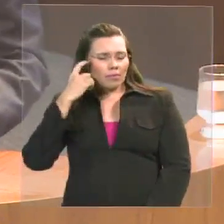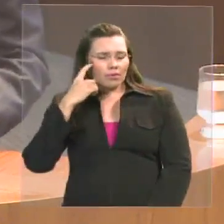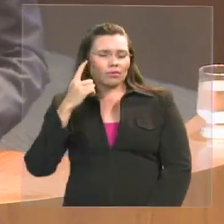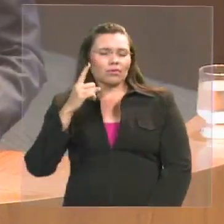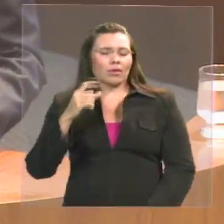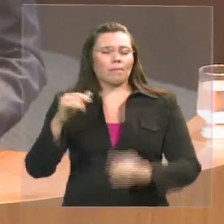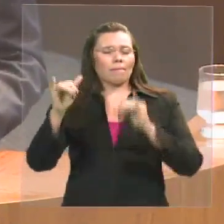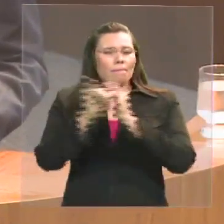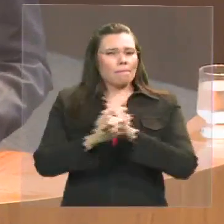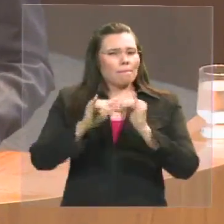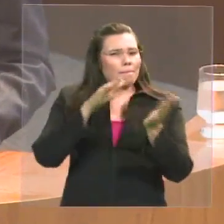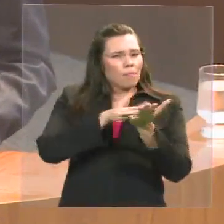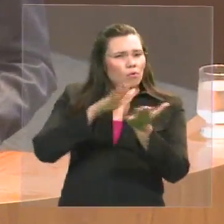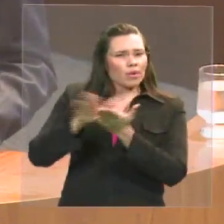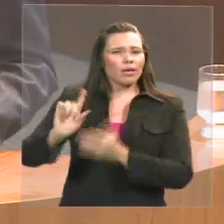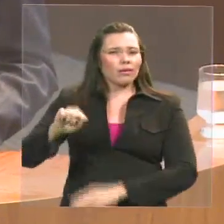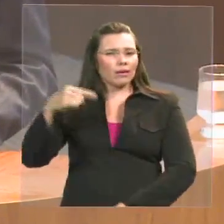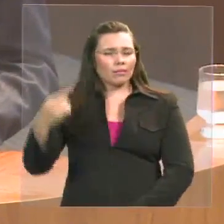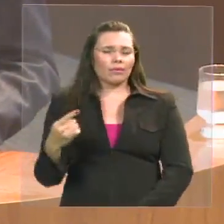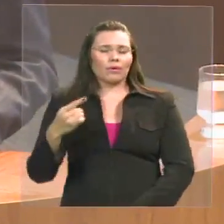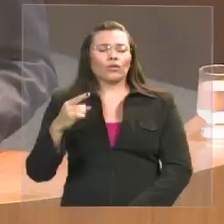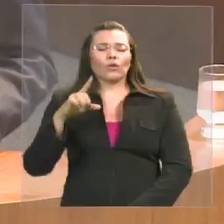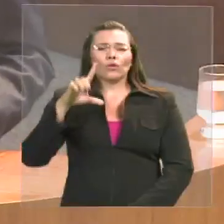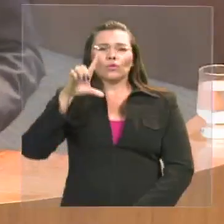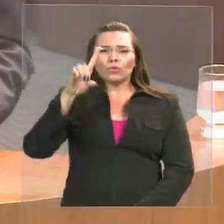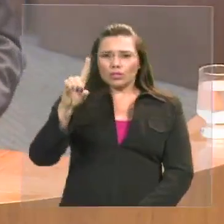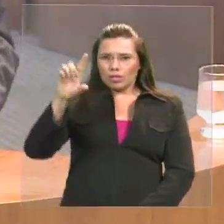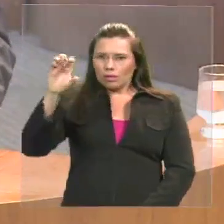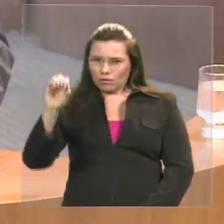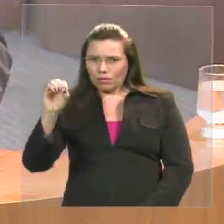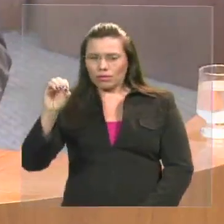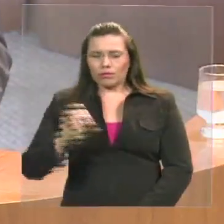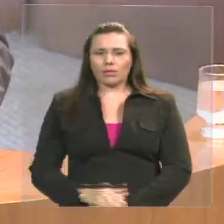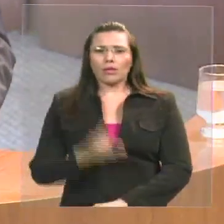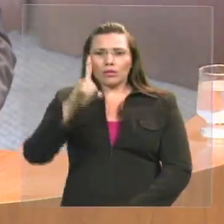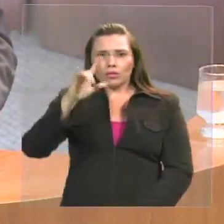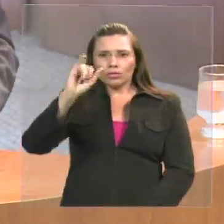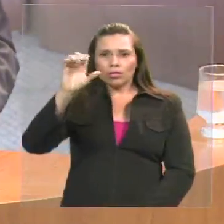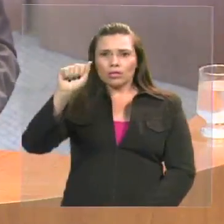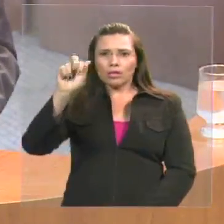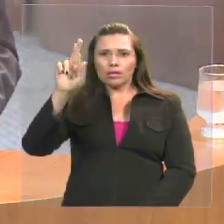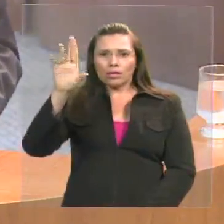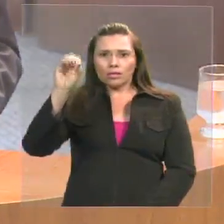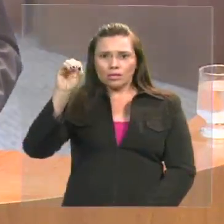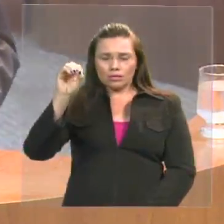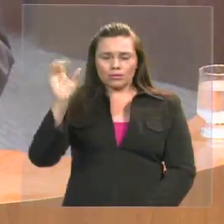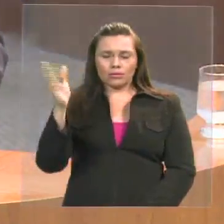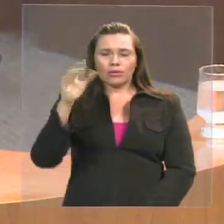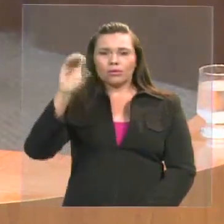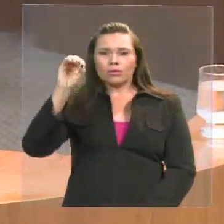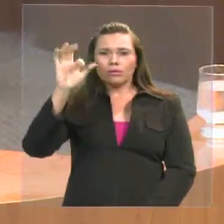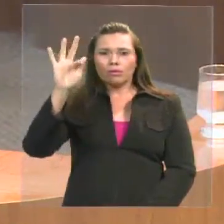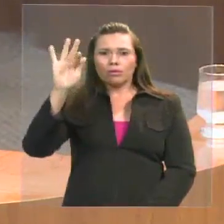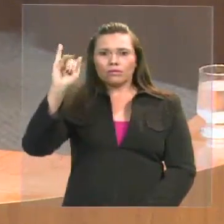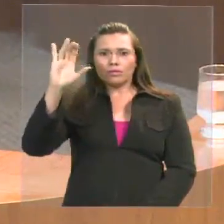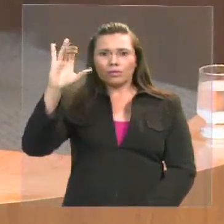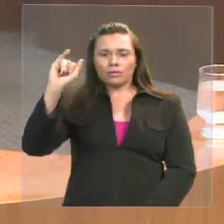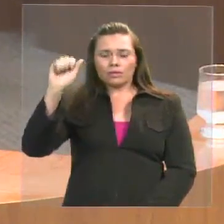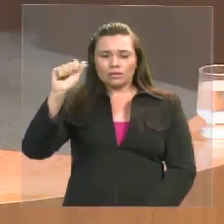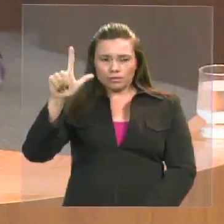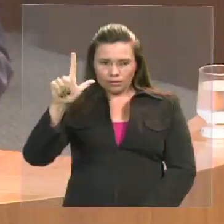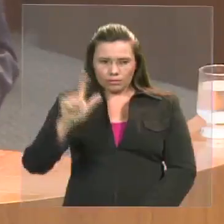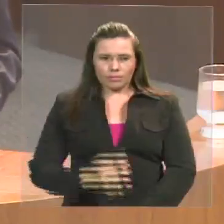casa. Vamos ter a oportunidade de criar empregos no Maranhão, através de incentivos às empresas. Eu